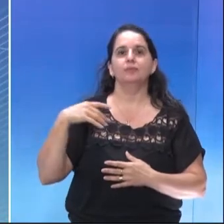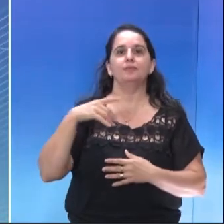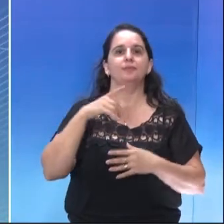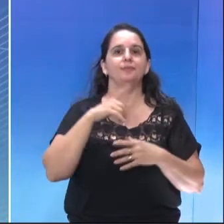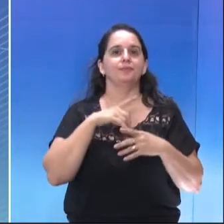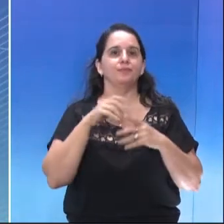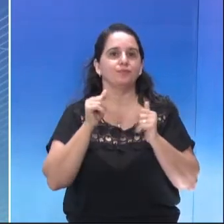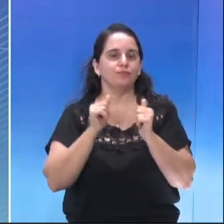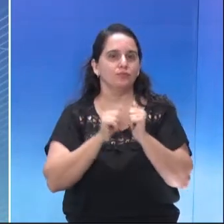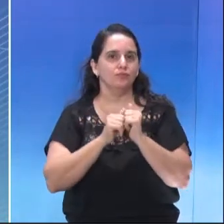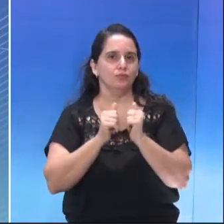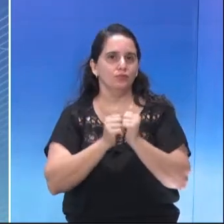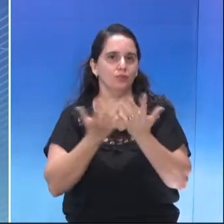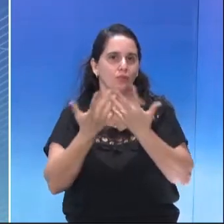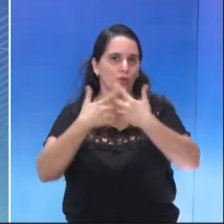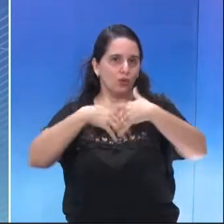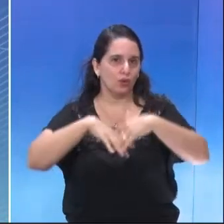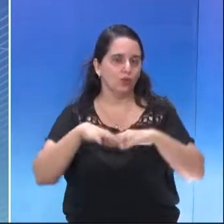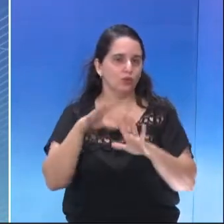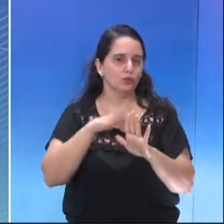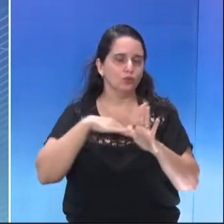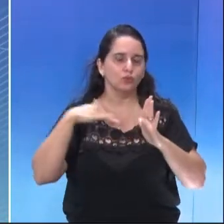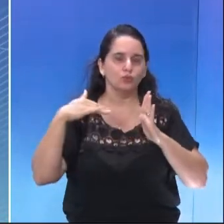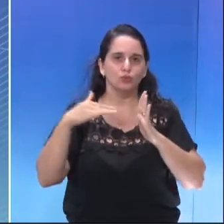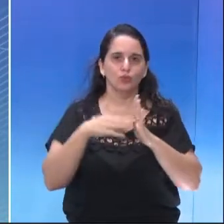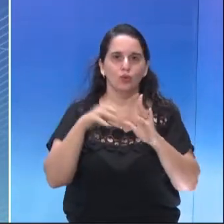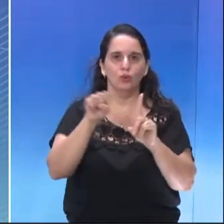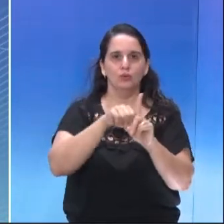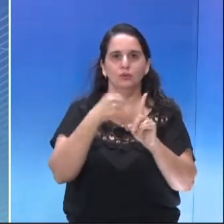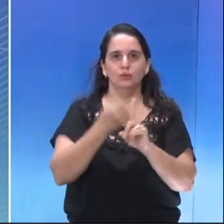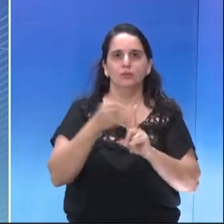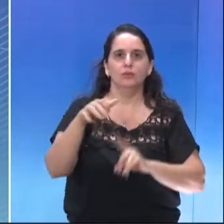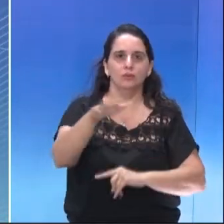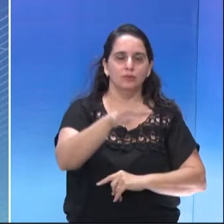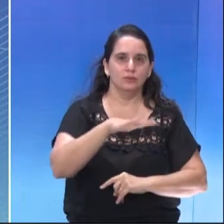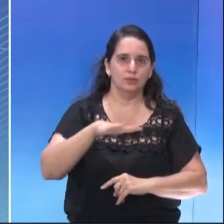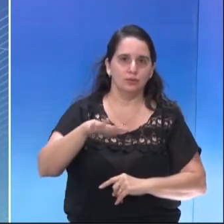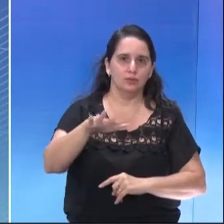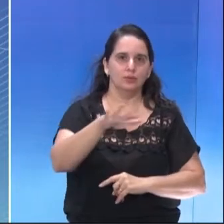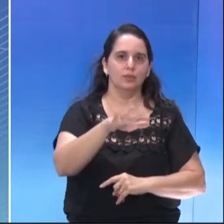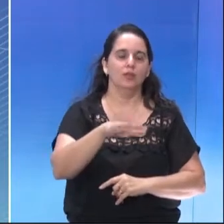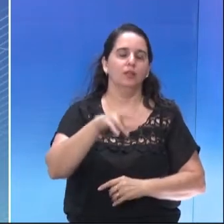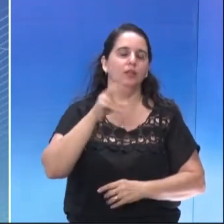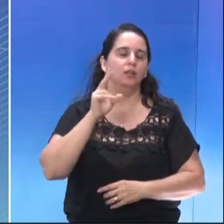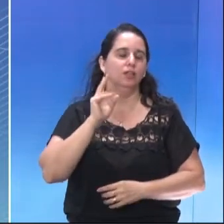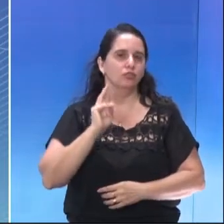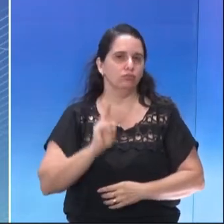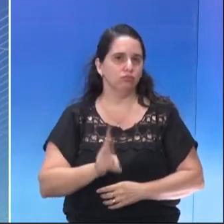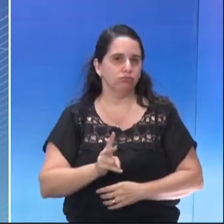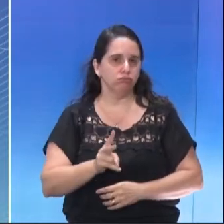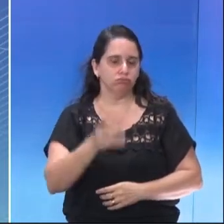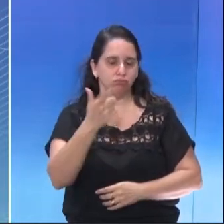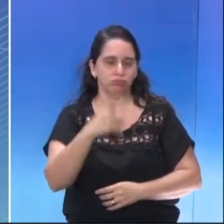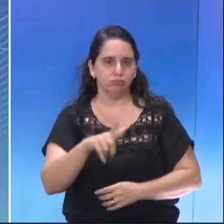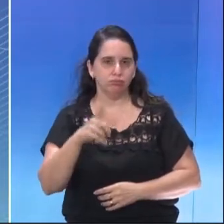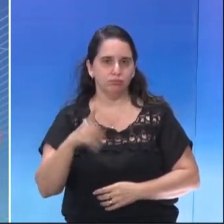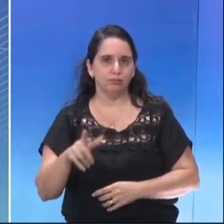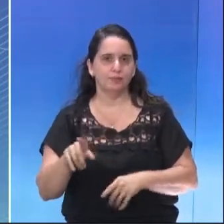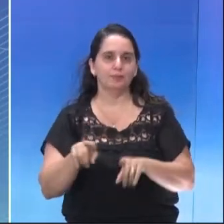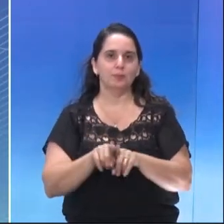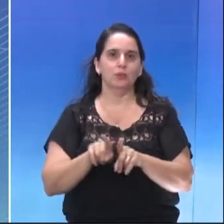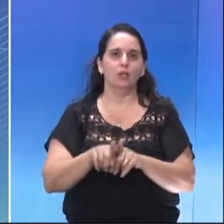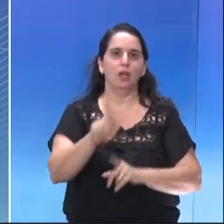tecido social, por todos os segmentos da sociedade. Já estou cansado de falar aqui, governos